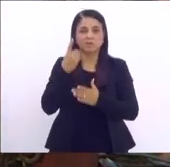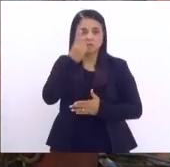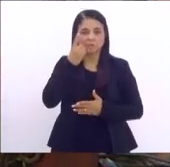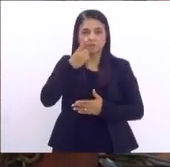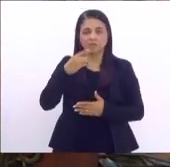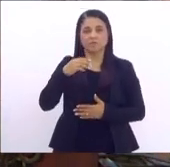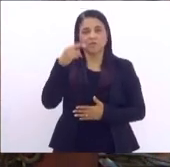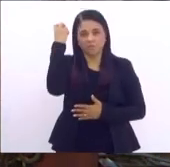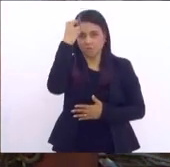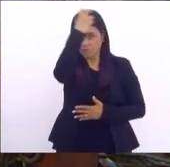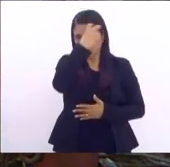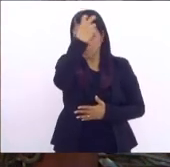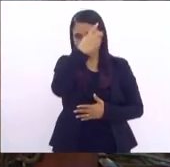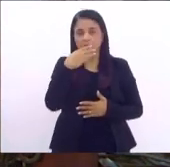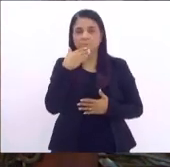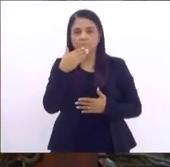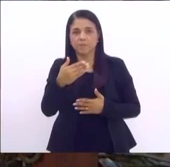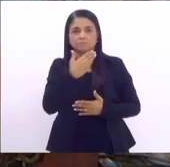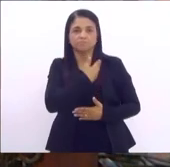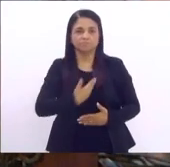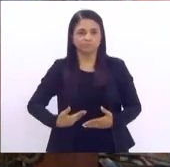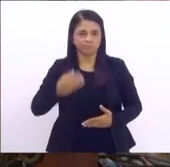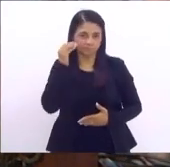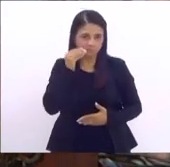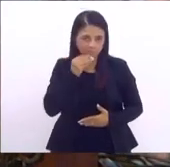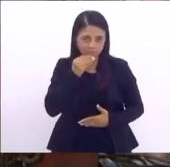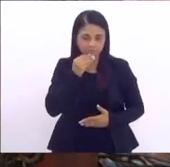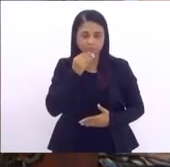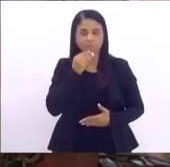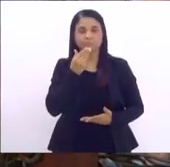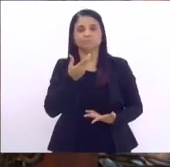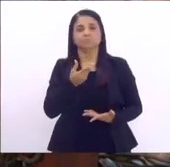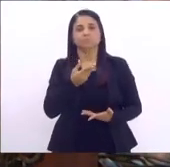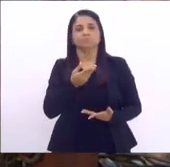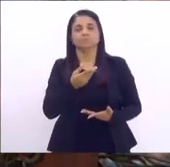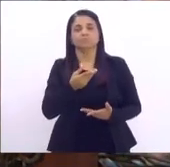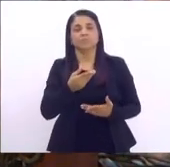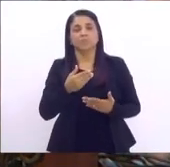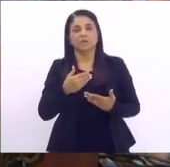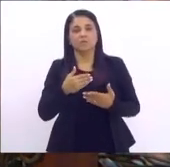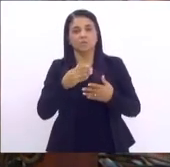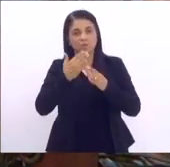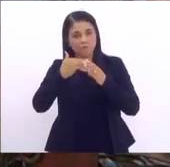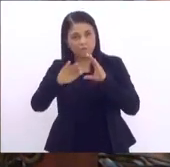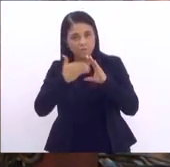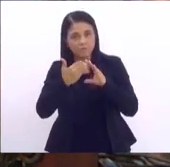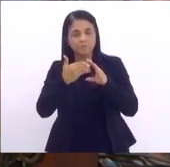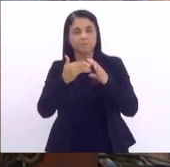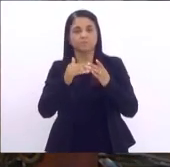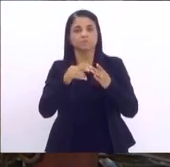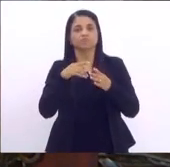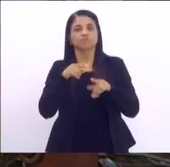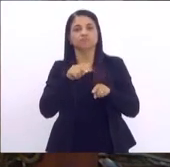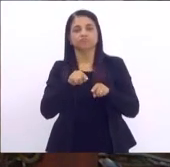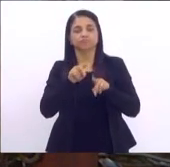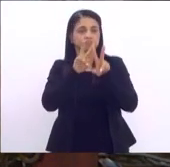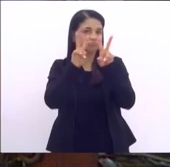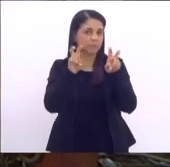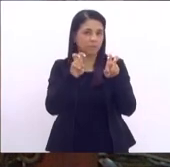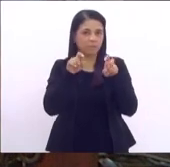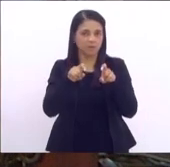ao excelentíssimo senhor governador do Estado do Rio de Janeiro o envio de mensagem dispondo sobre a implantação de